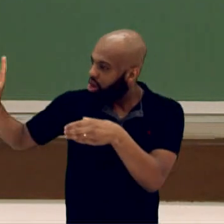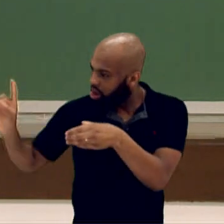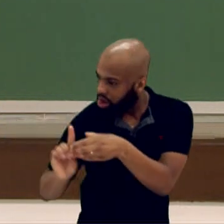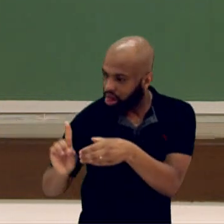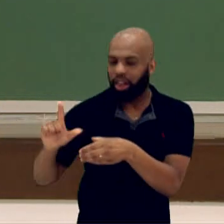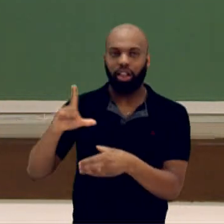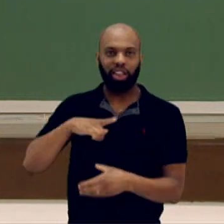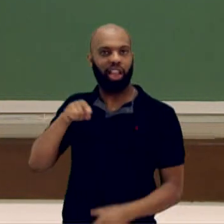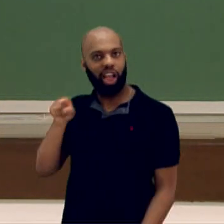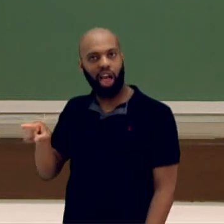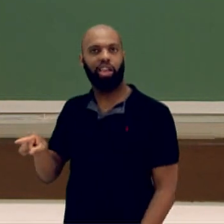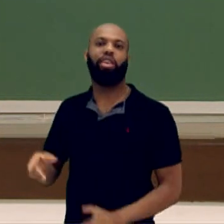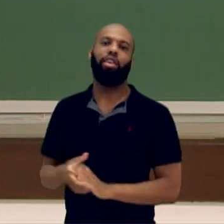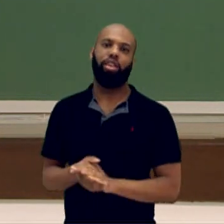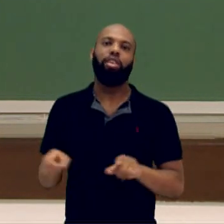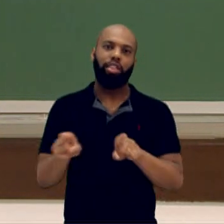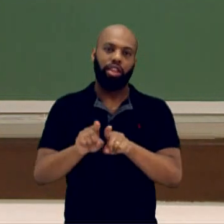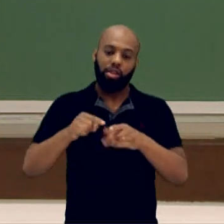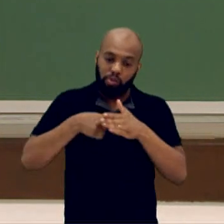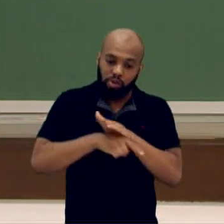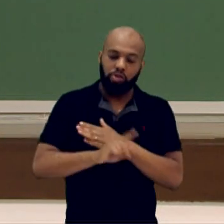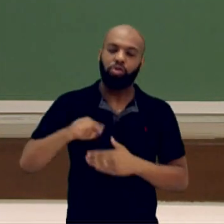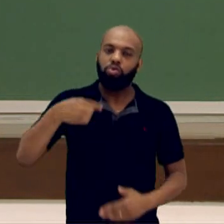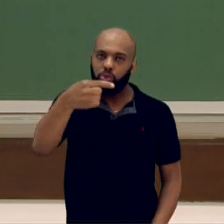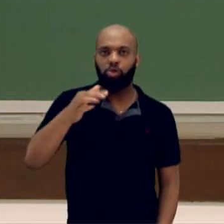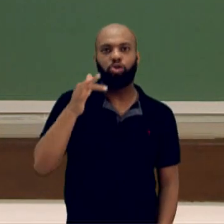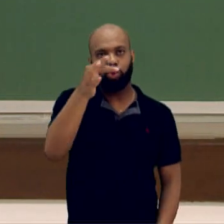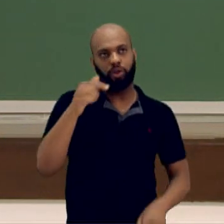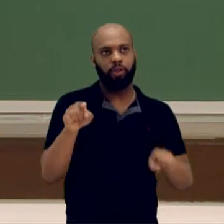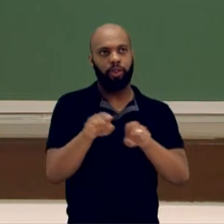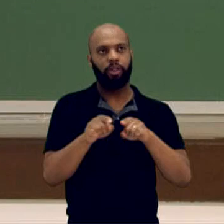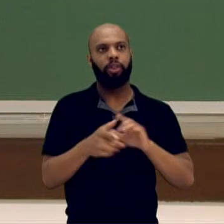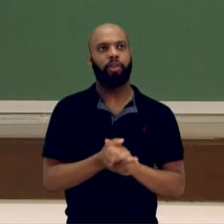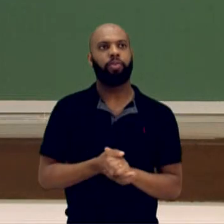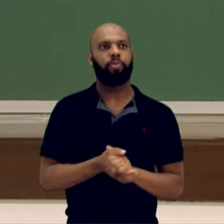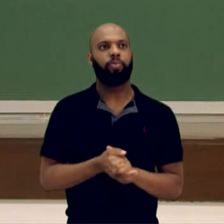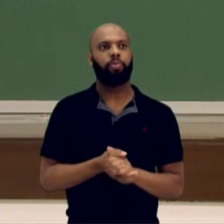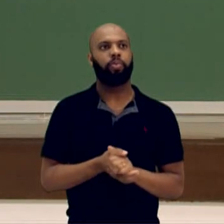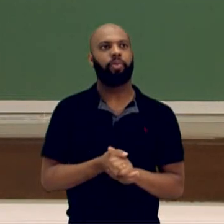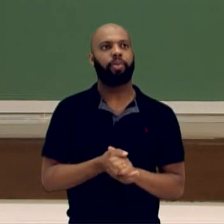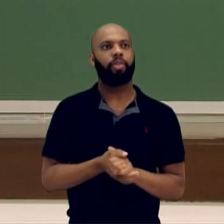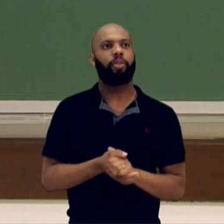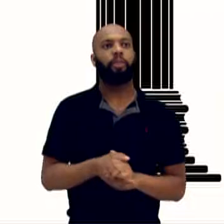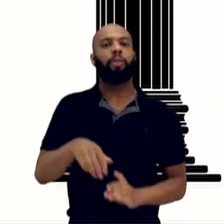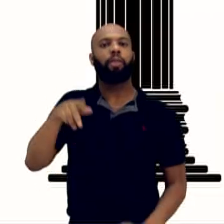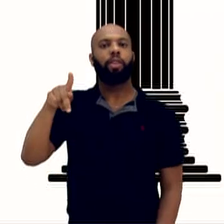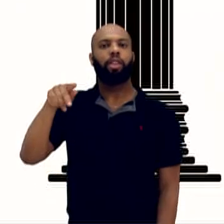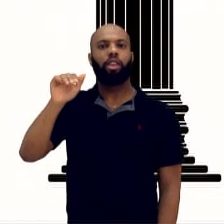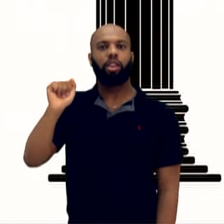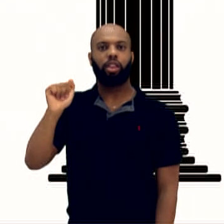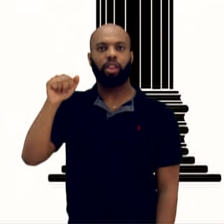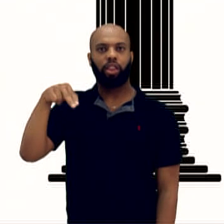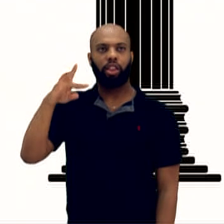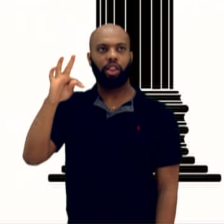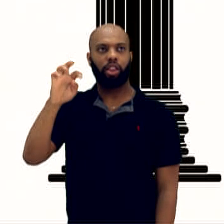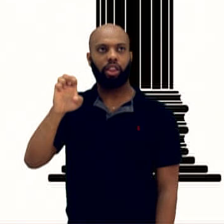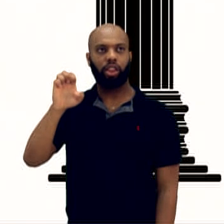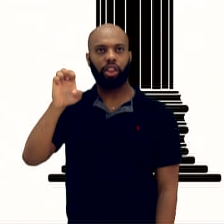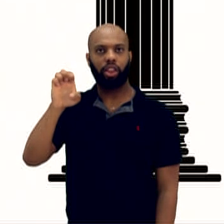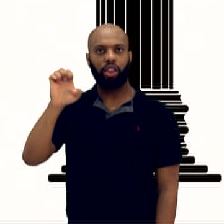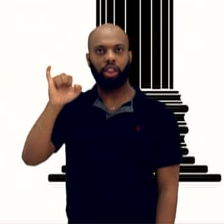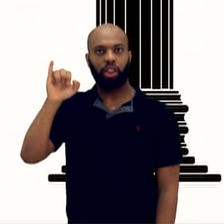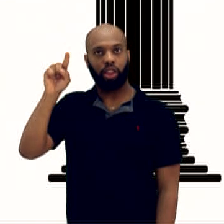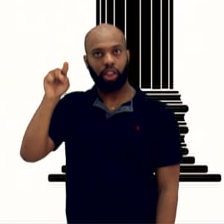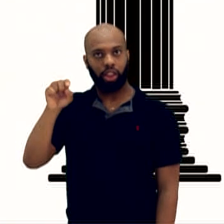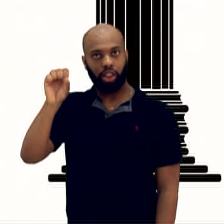contexto aqui. Tá? A gente vai aprofundar essa ideia também mais para frente. É isso que eles vão chamar de